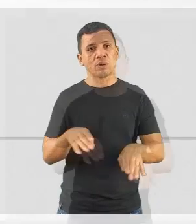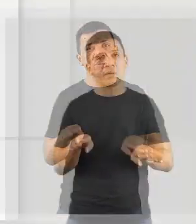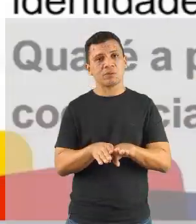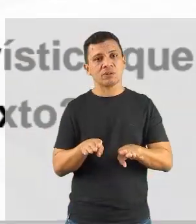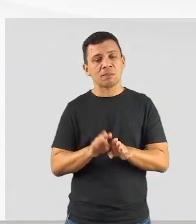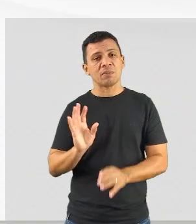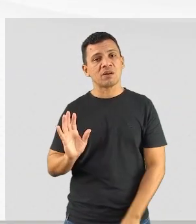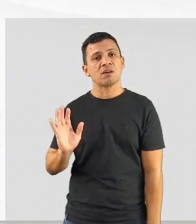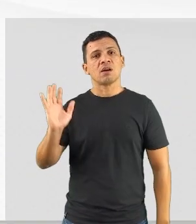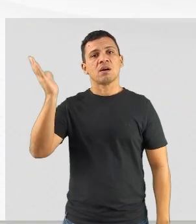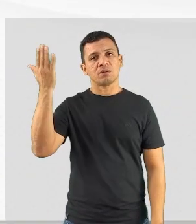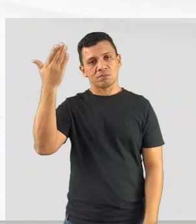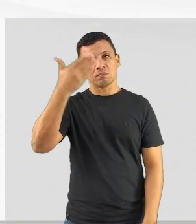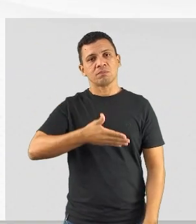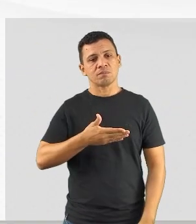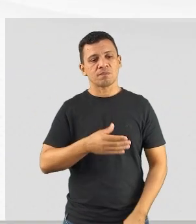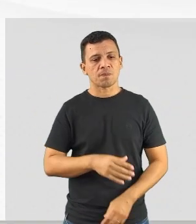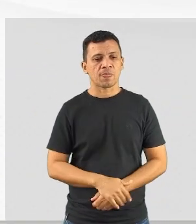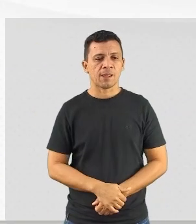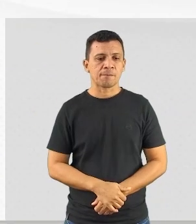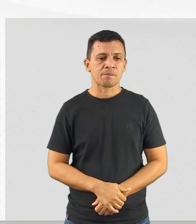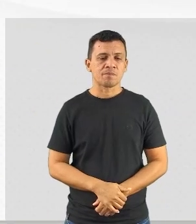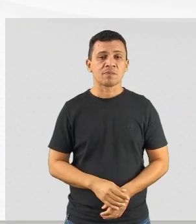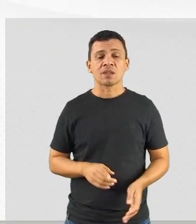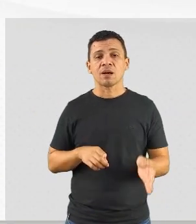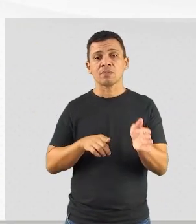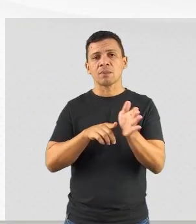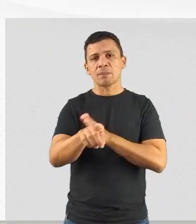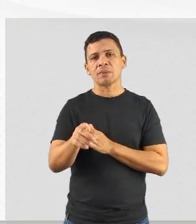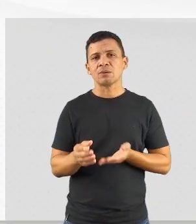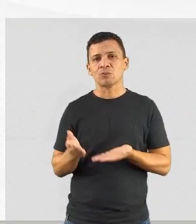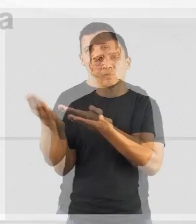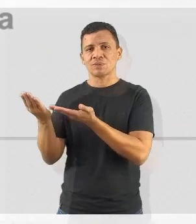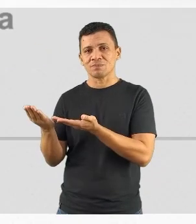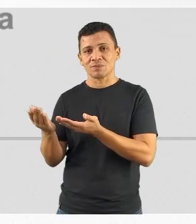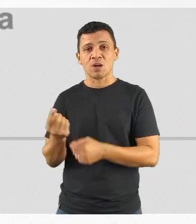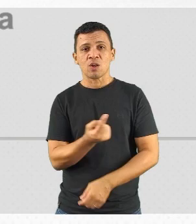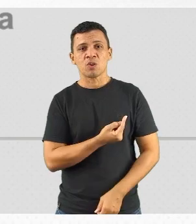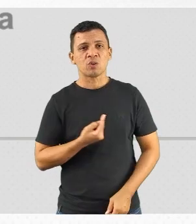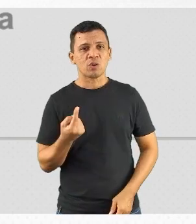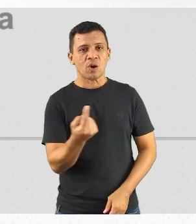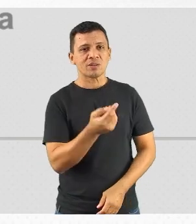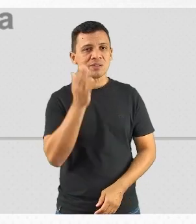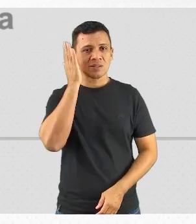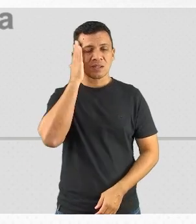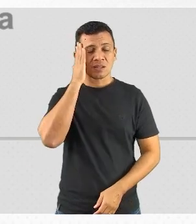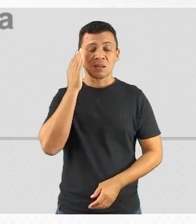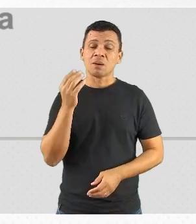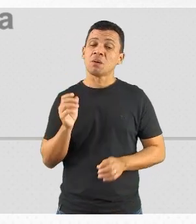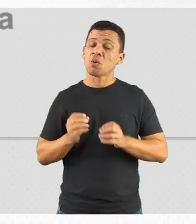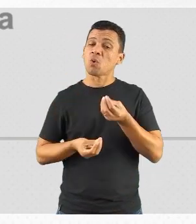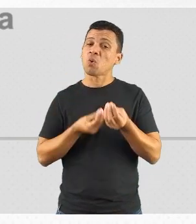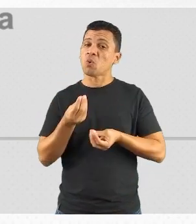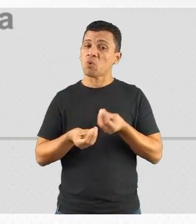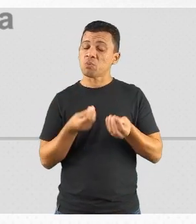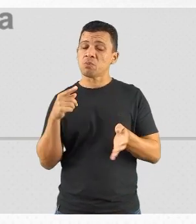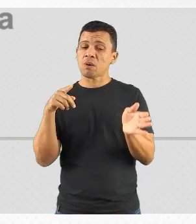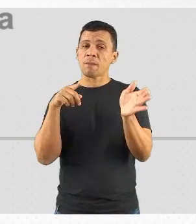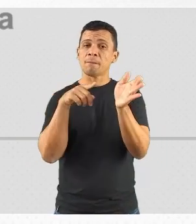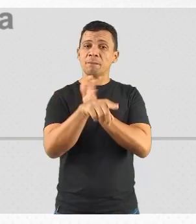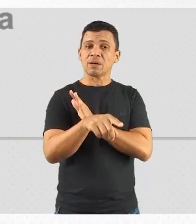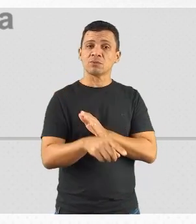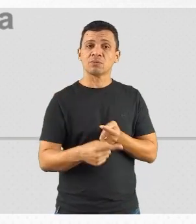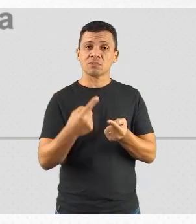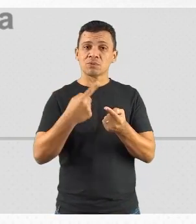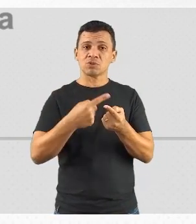ser realizado? E aqui eu coloquei uma questão só para a gente entender como que pode ser cobrado para a gente em relação a esse